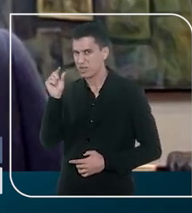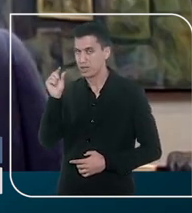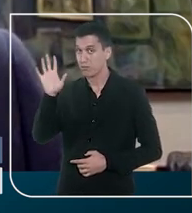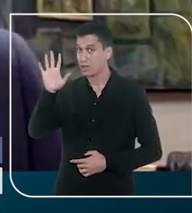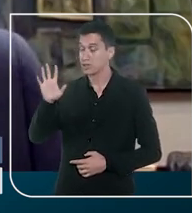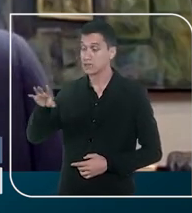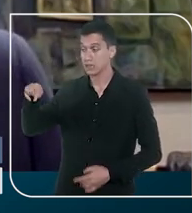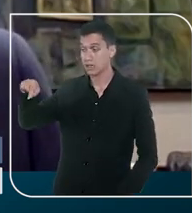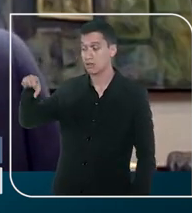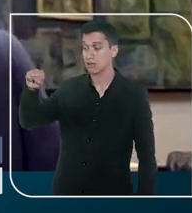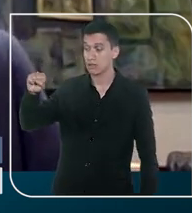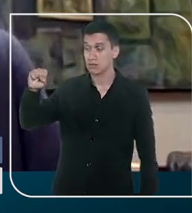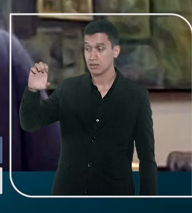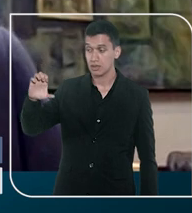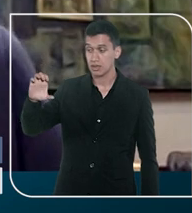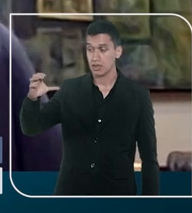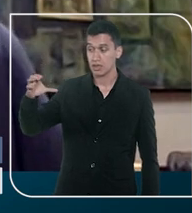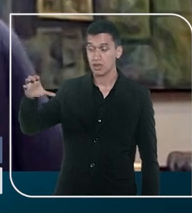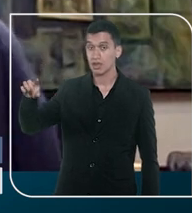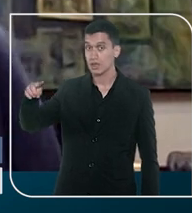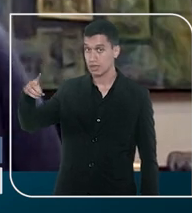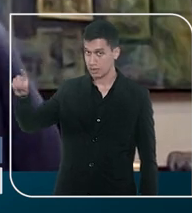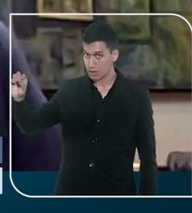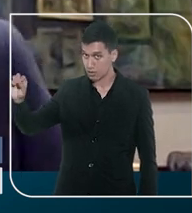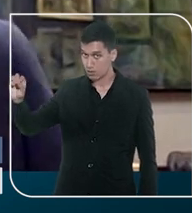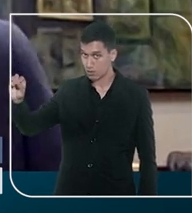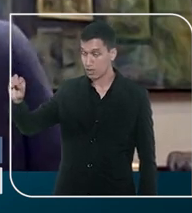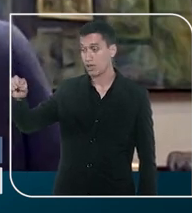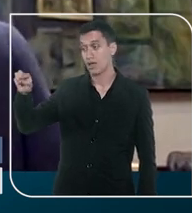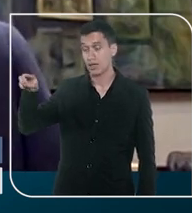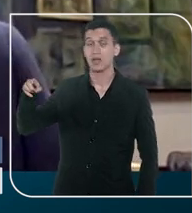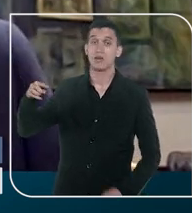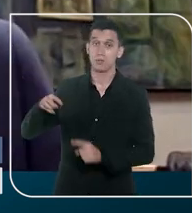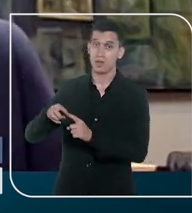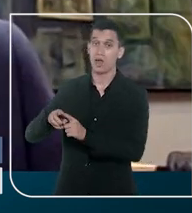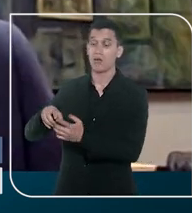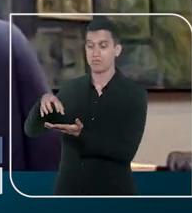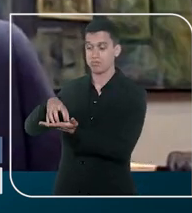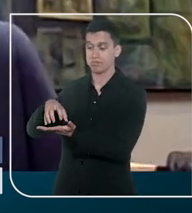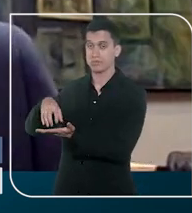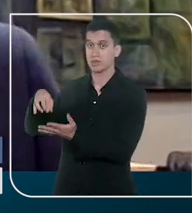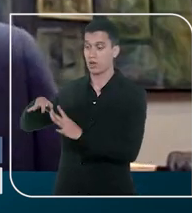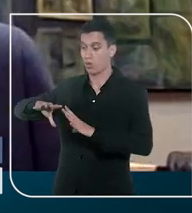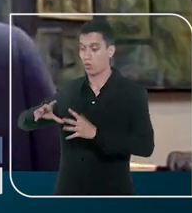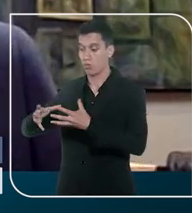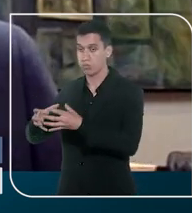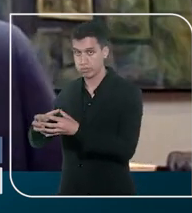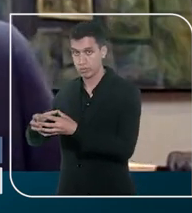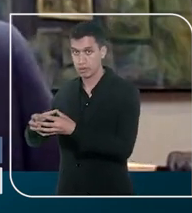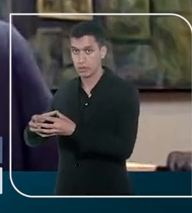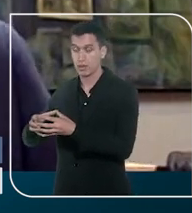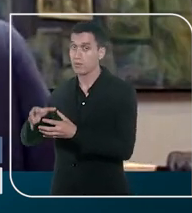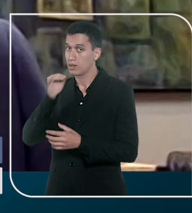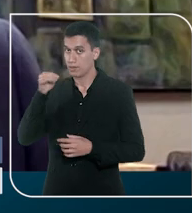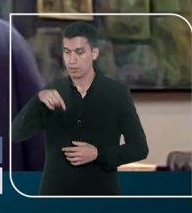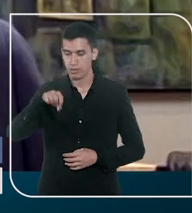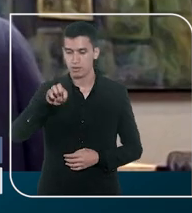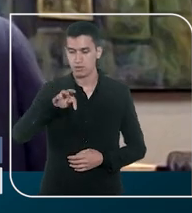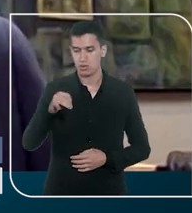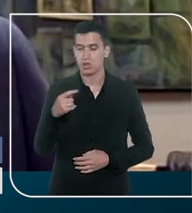colegiado específico dos tribunais. No caso do STJ, eu tenho as sessões e a corte